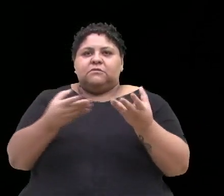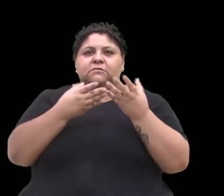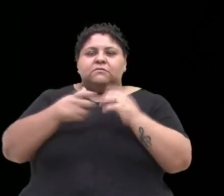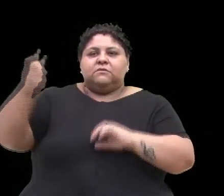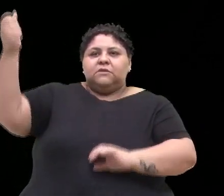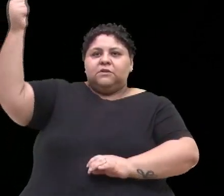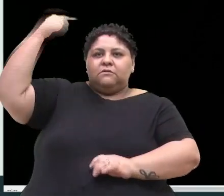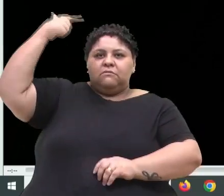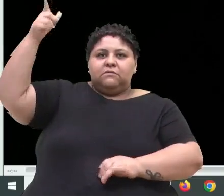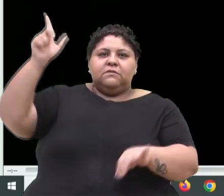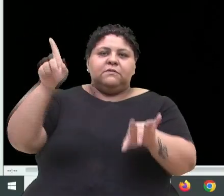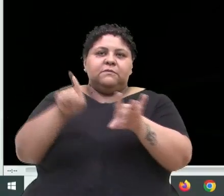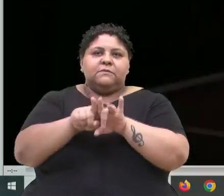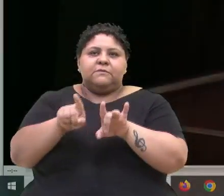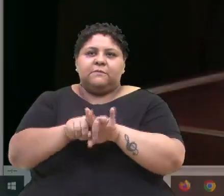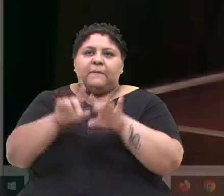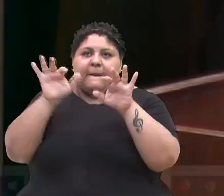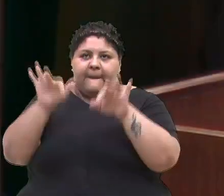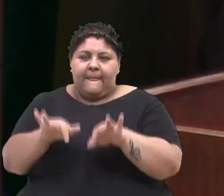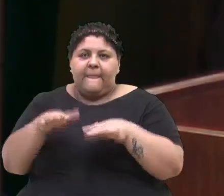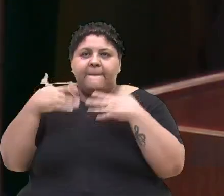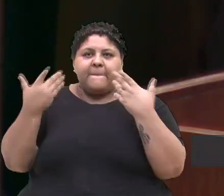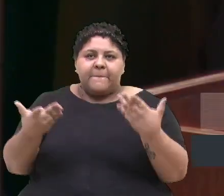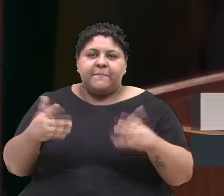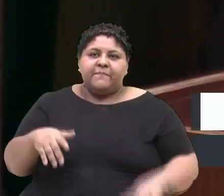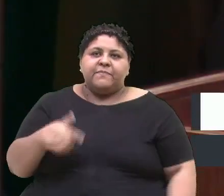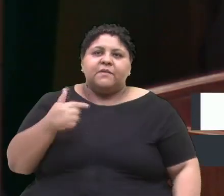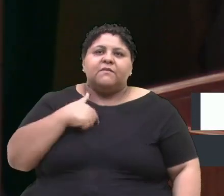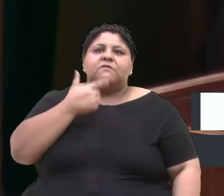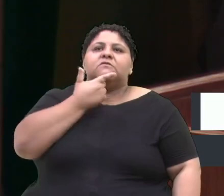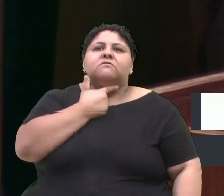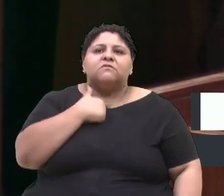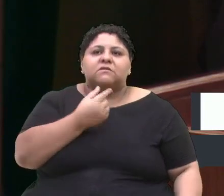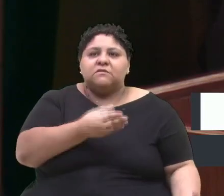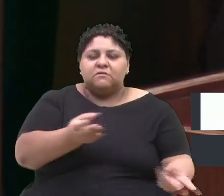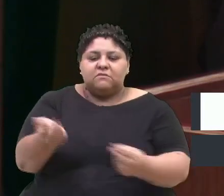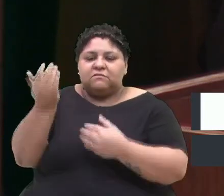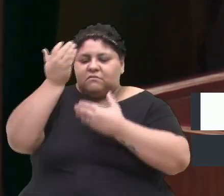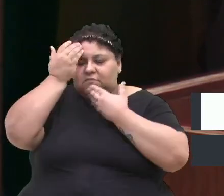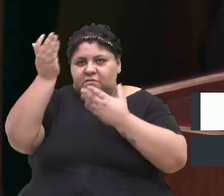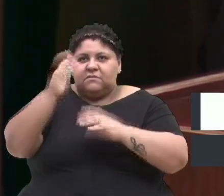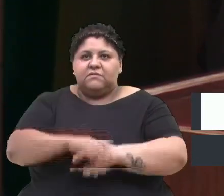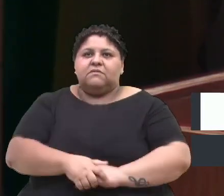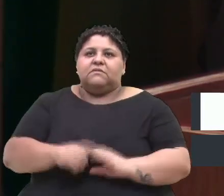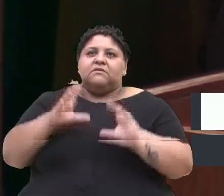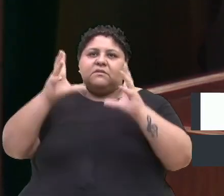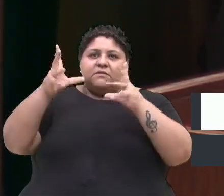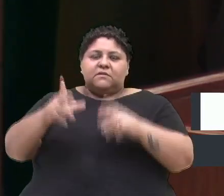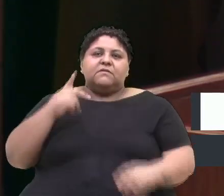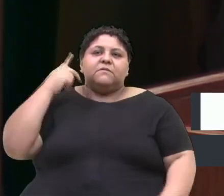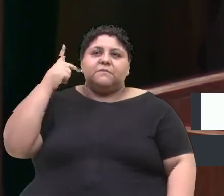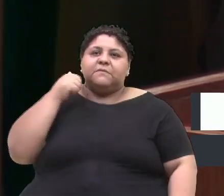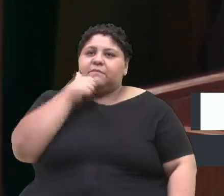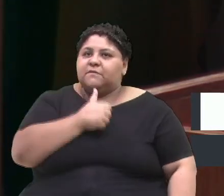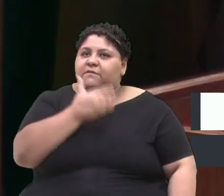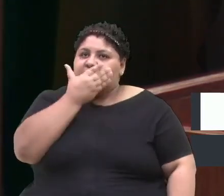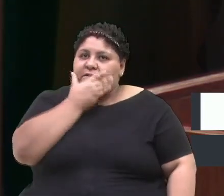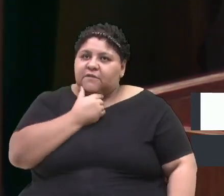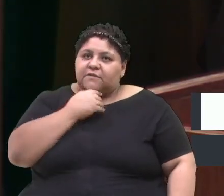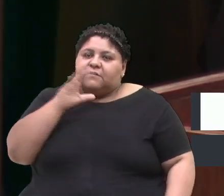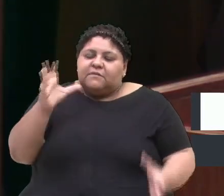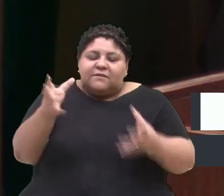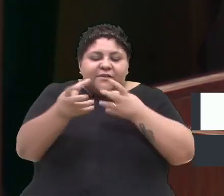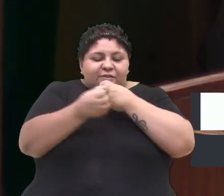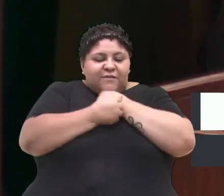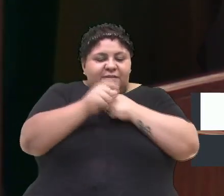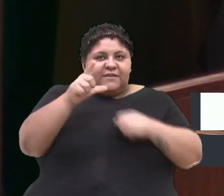na praça. Para finalizar, então, eu gostaria muito de agradecer a todos os colegas vereadores pelo acolhimento que eu tive